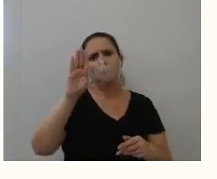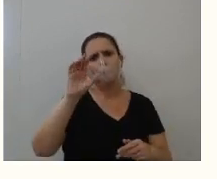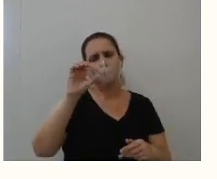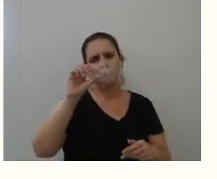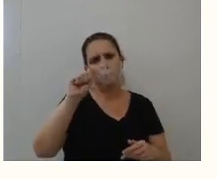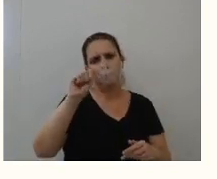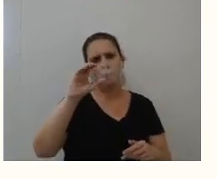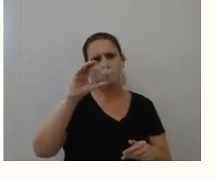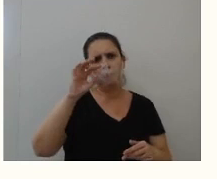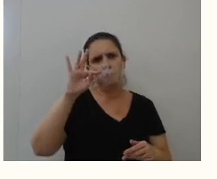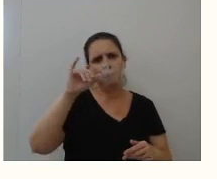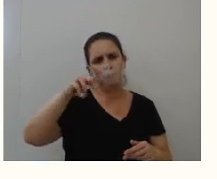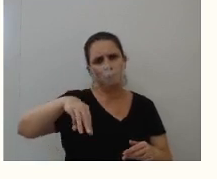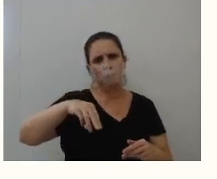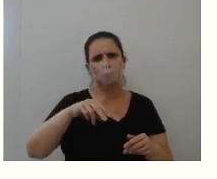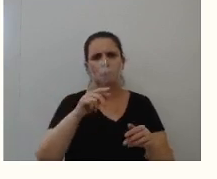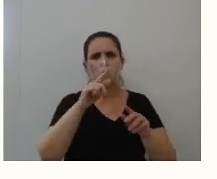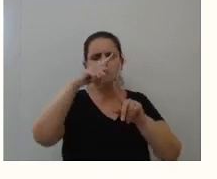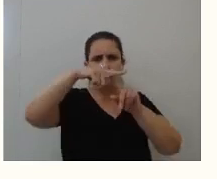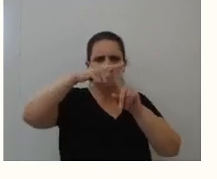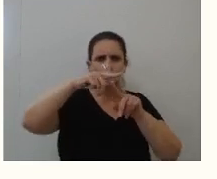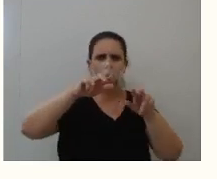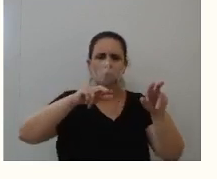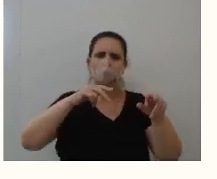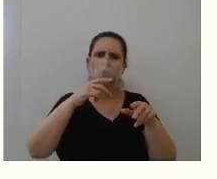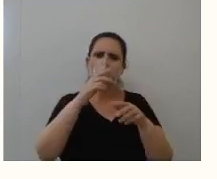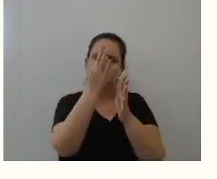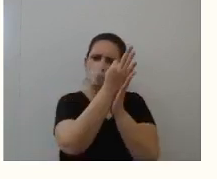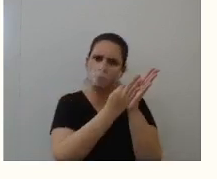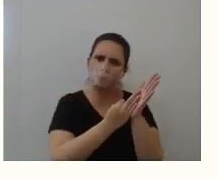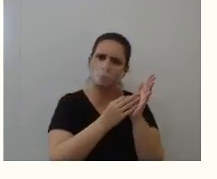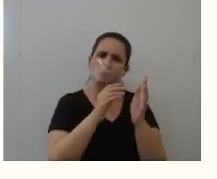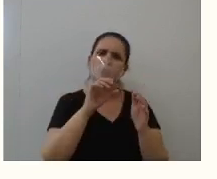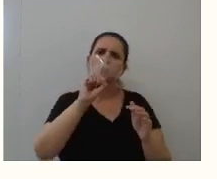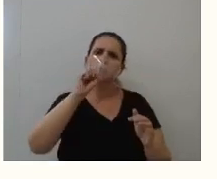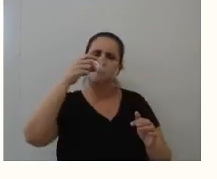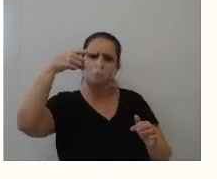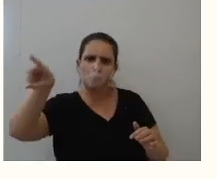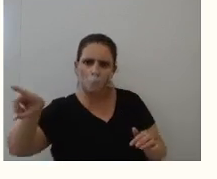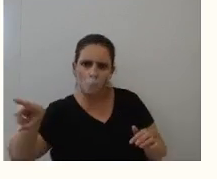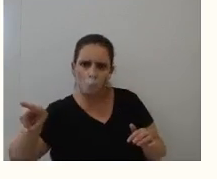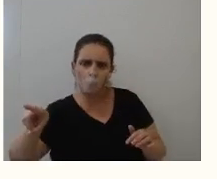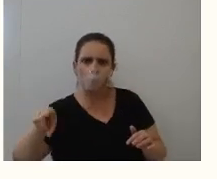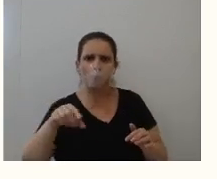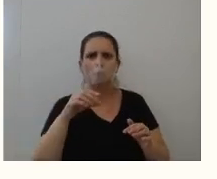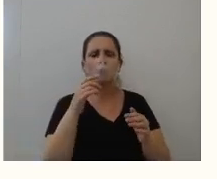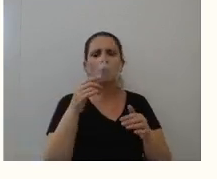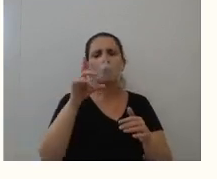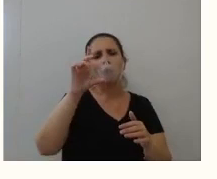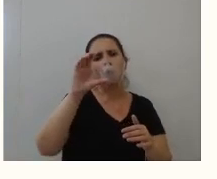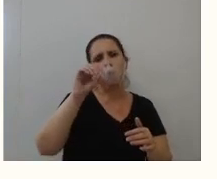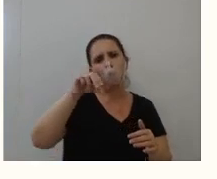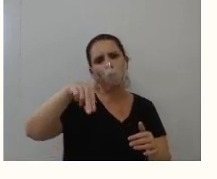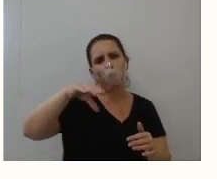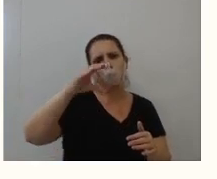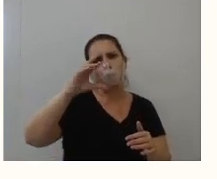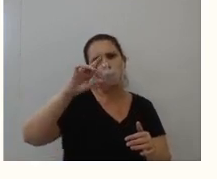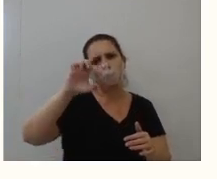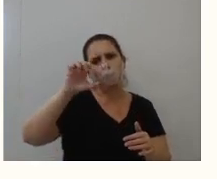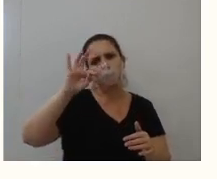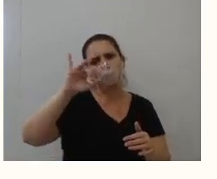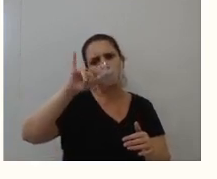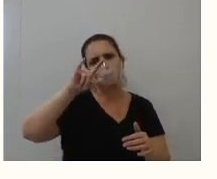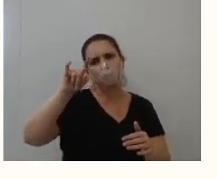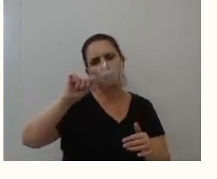gêneros textuais são a concretização da língua. Olha lá, uma citação do filósofo, do